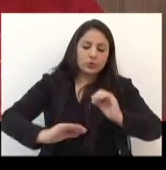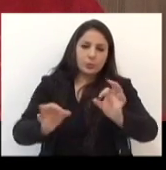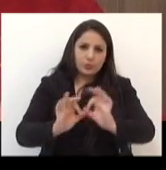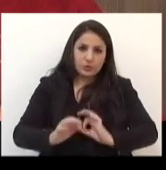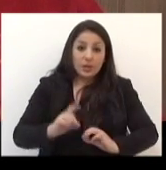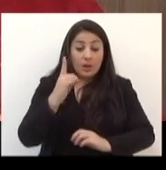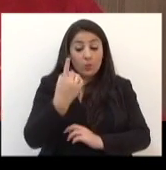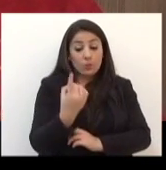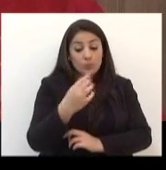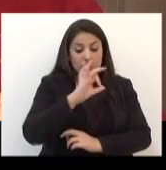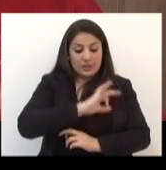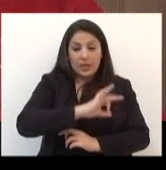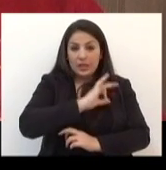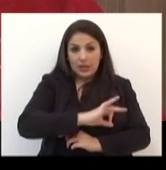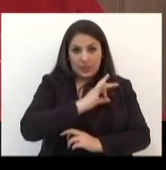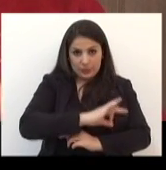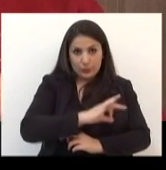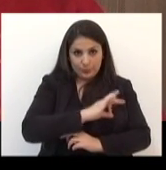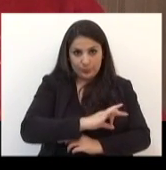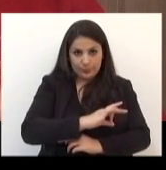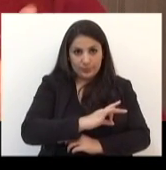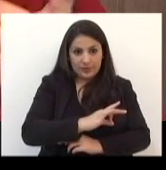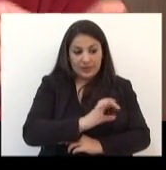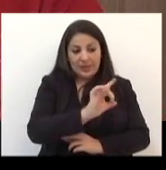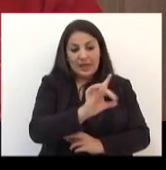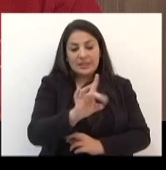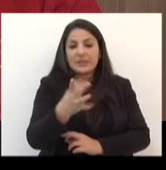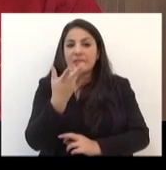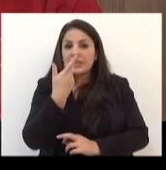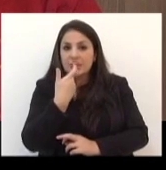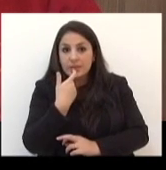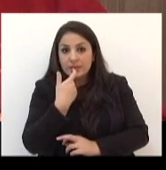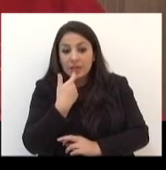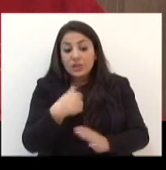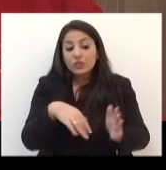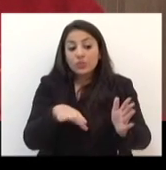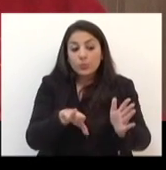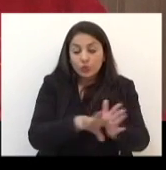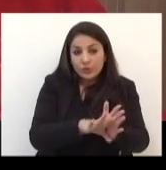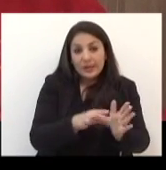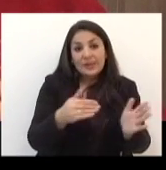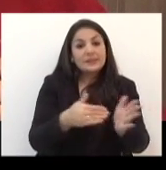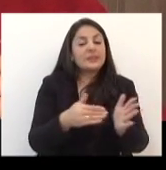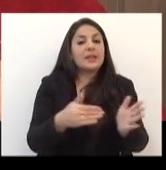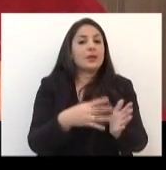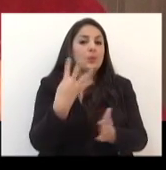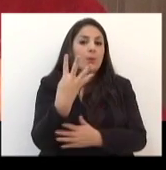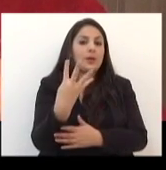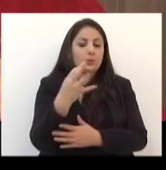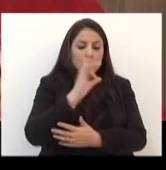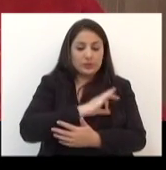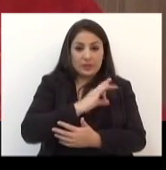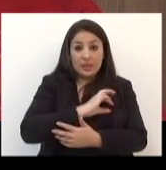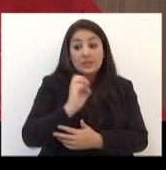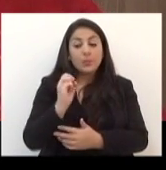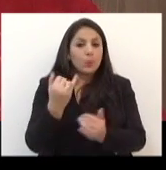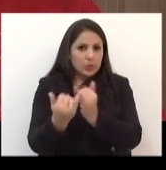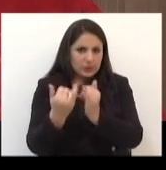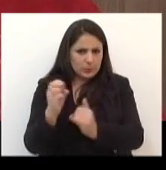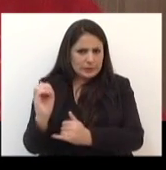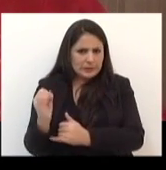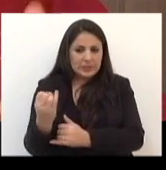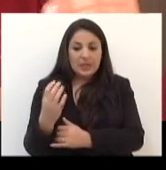É um salário mínimo por criança, chegando até 4 salários mínimos. Ou seja, se eu acolher 8